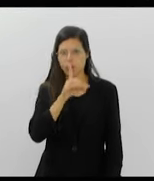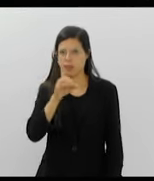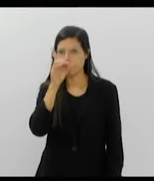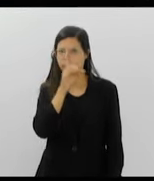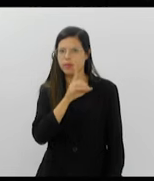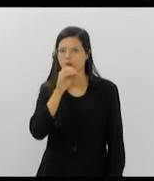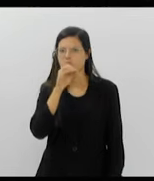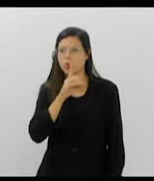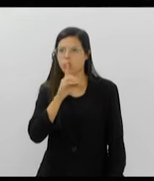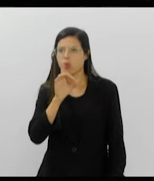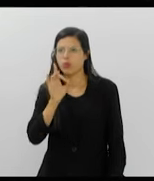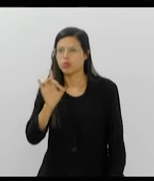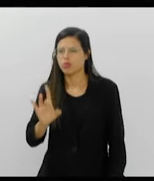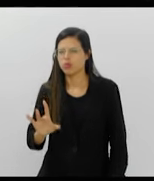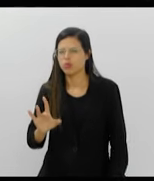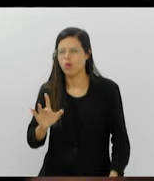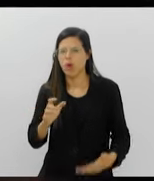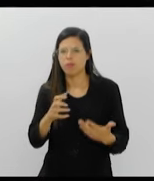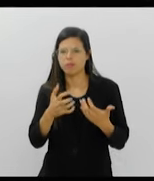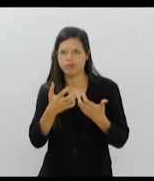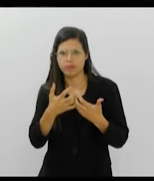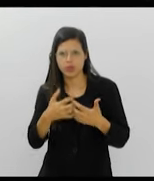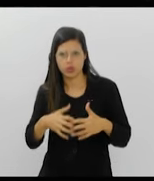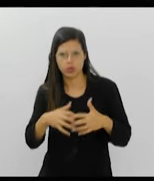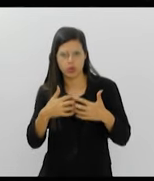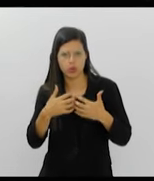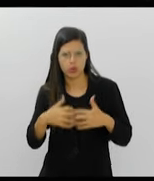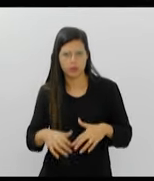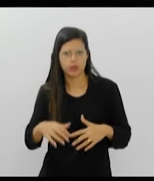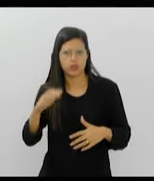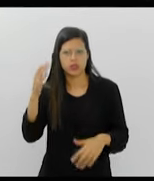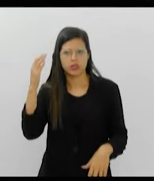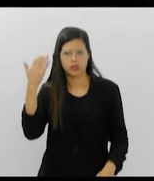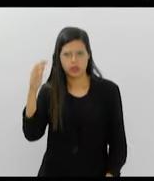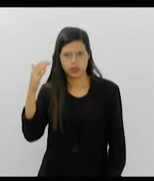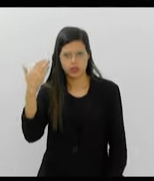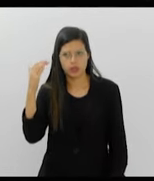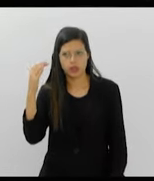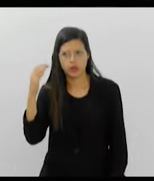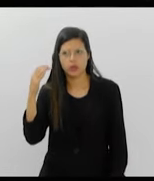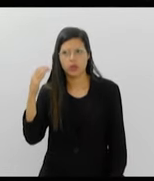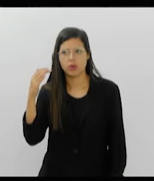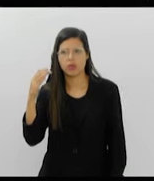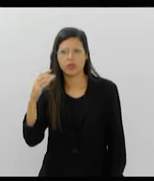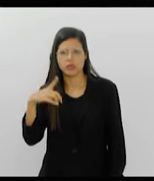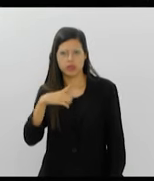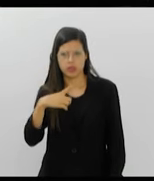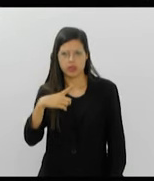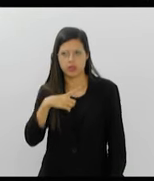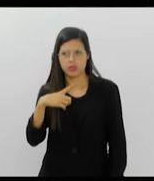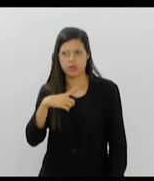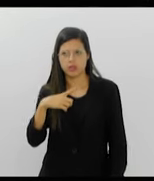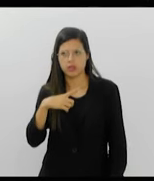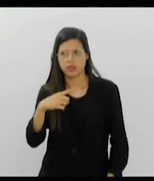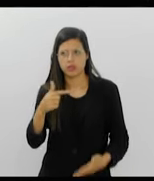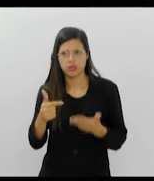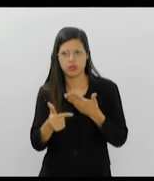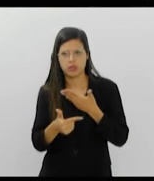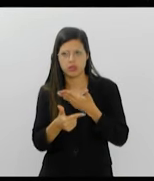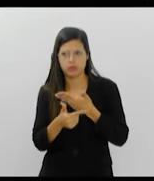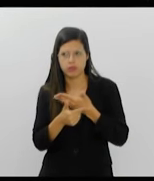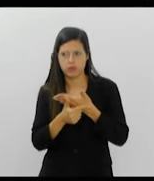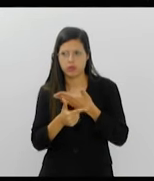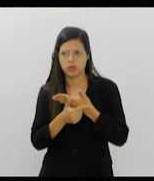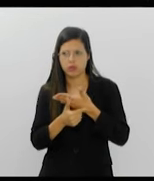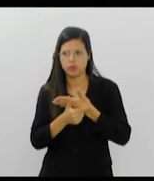Apenas em Petrópolis e Niterói vamos ter segundo